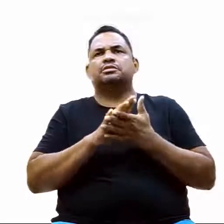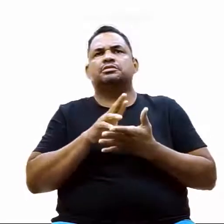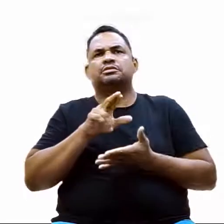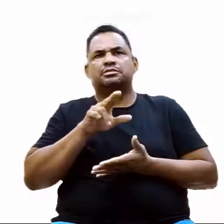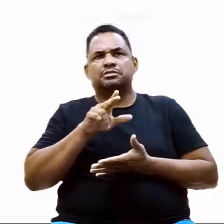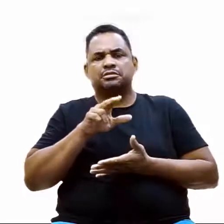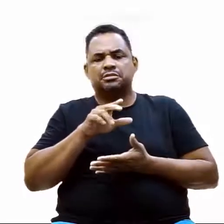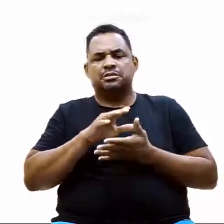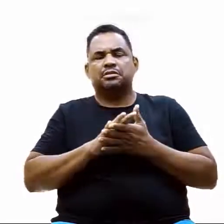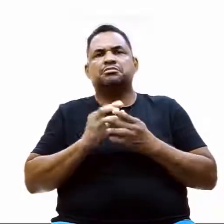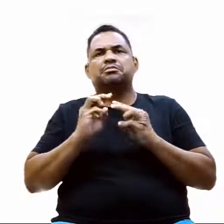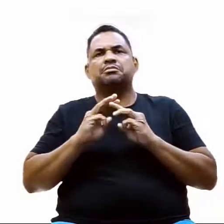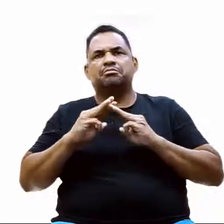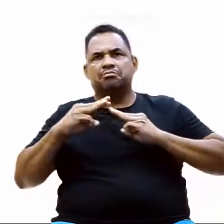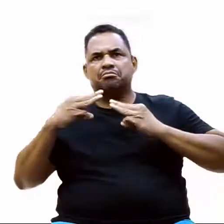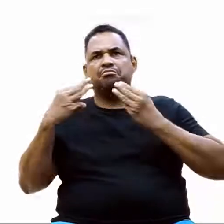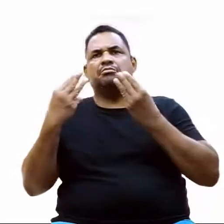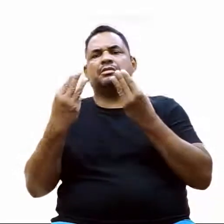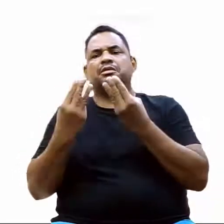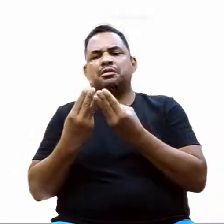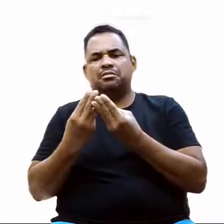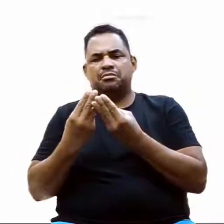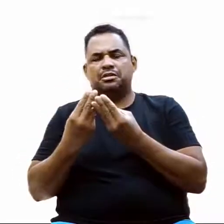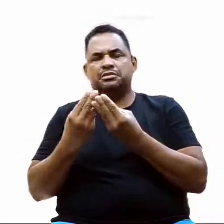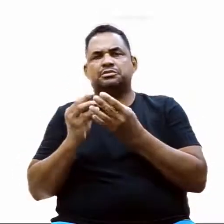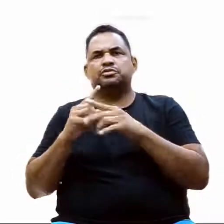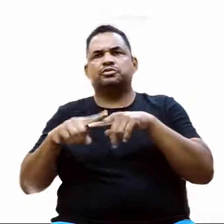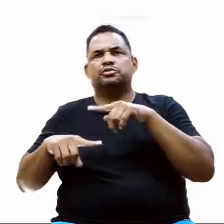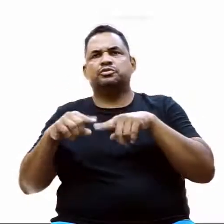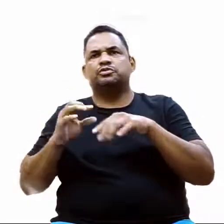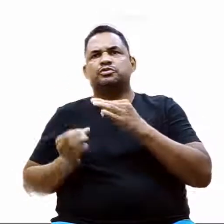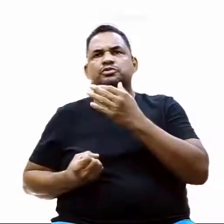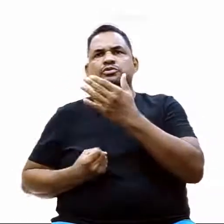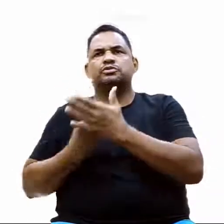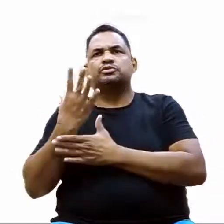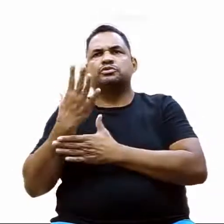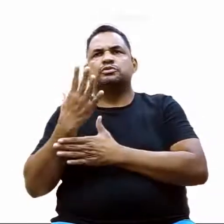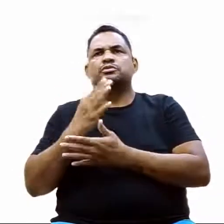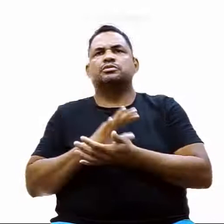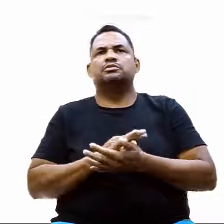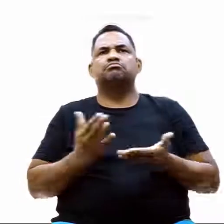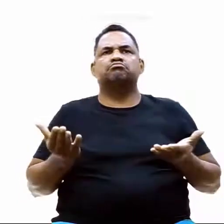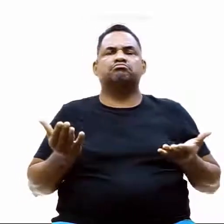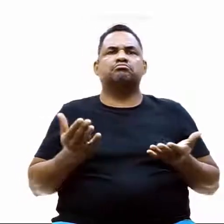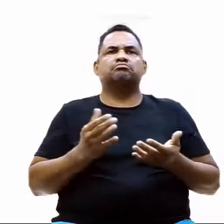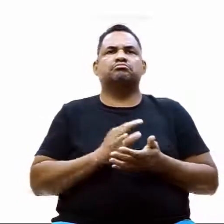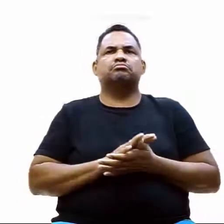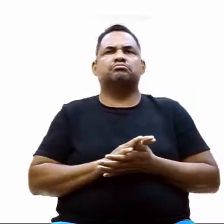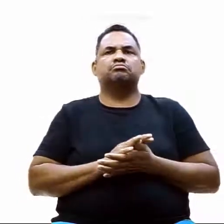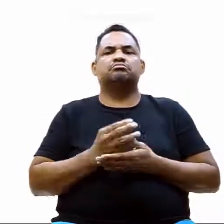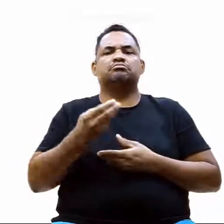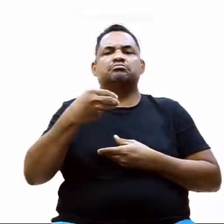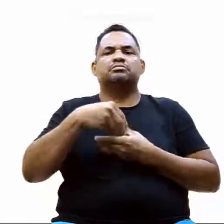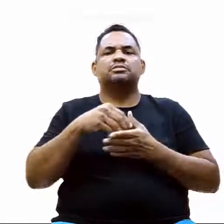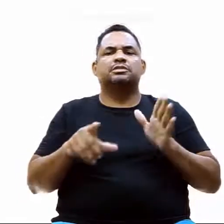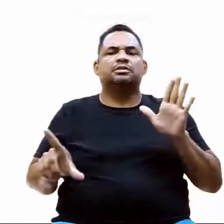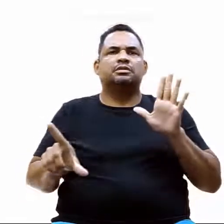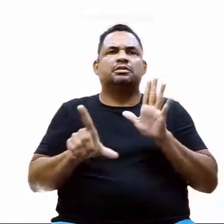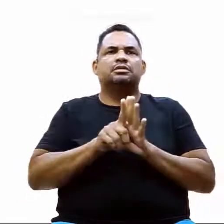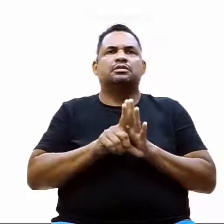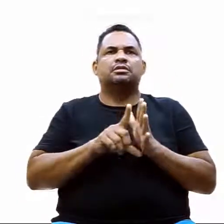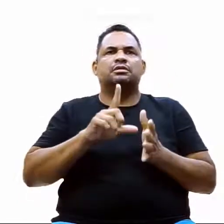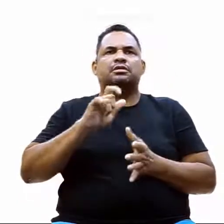será sempre igual à massa dos produtos formados. Conforme o quê? Conforme a lei